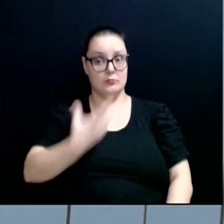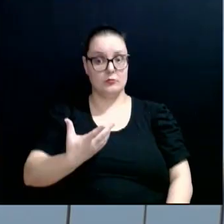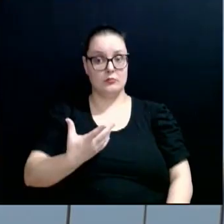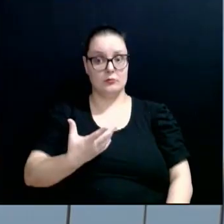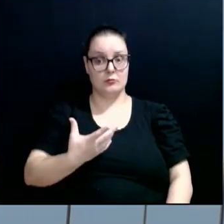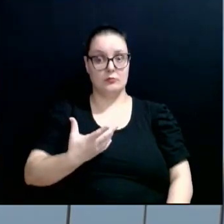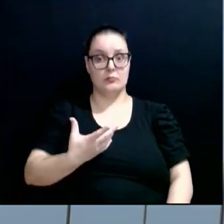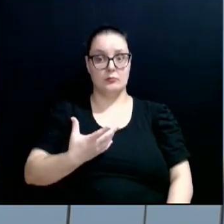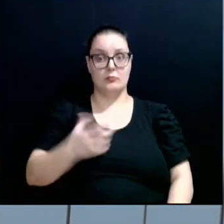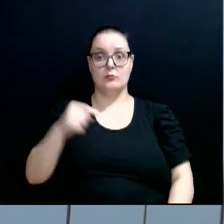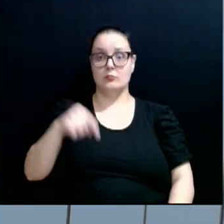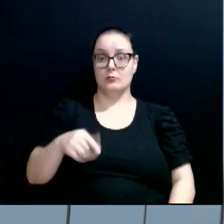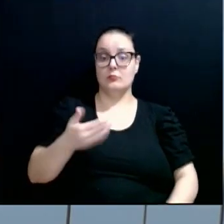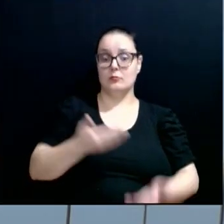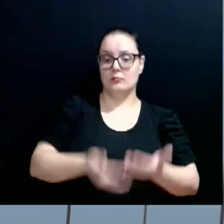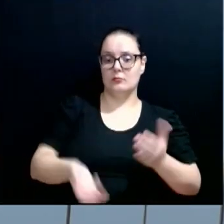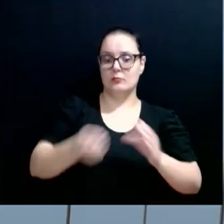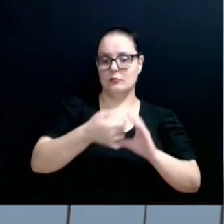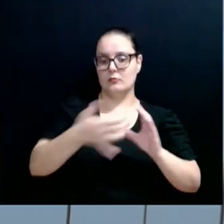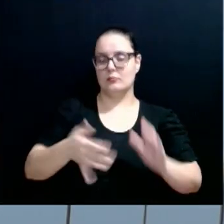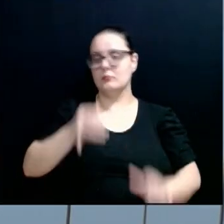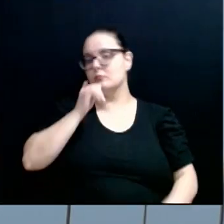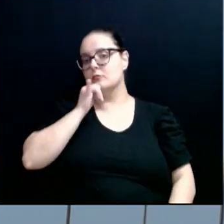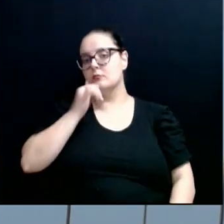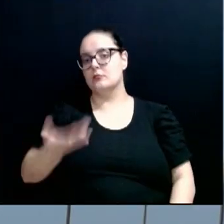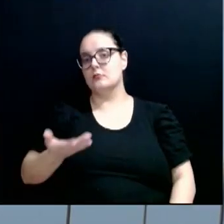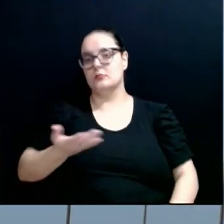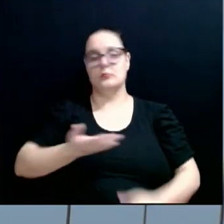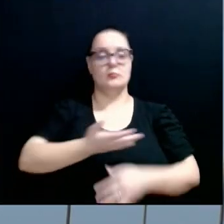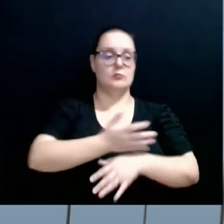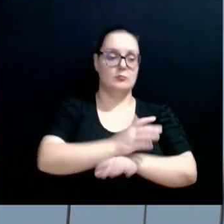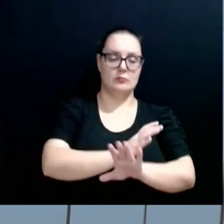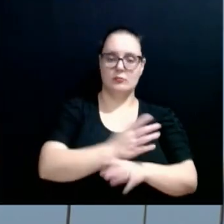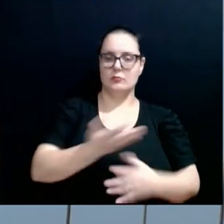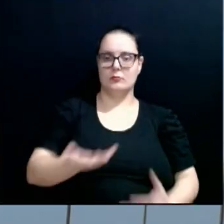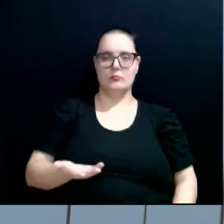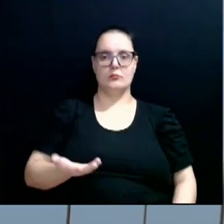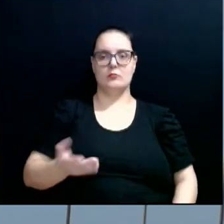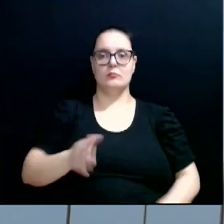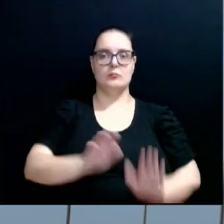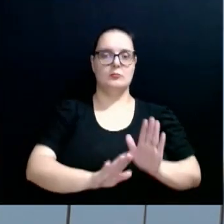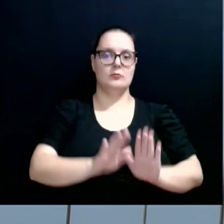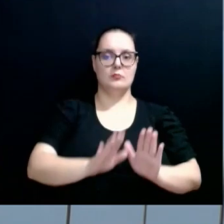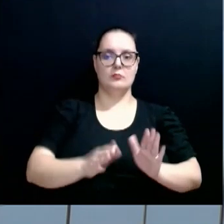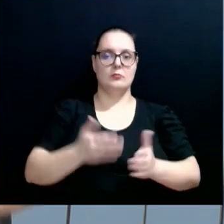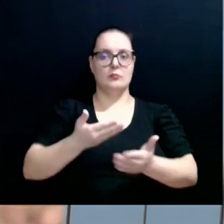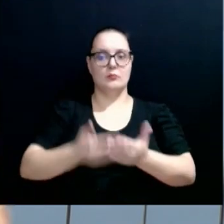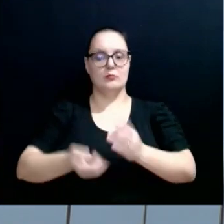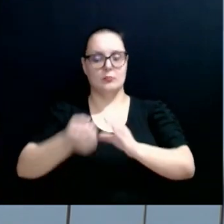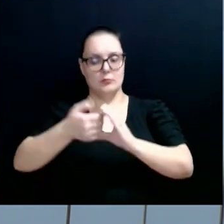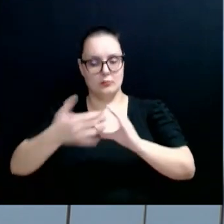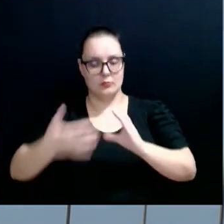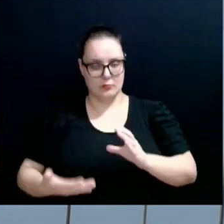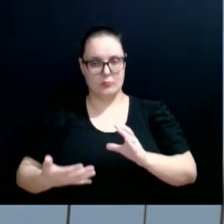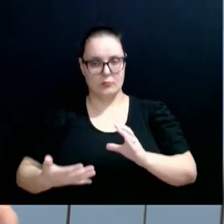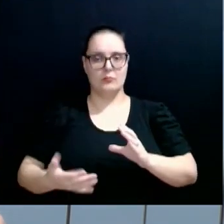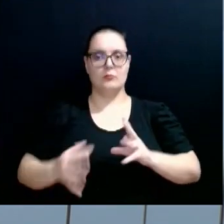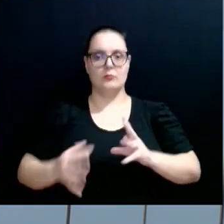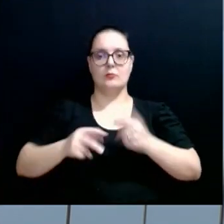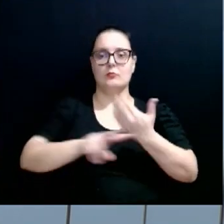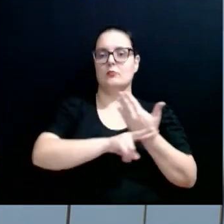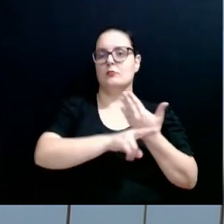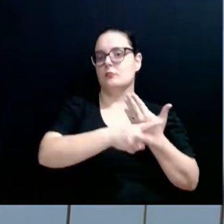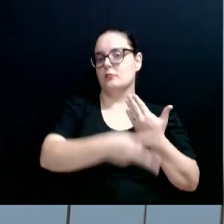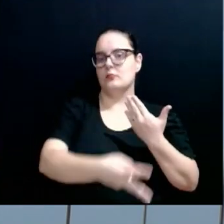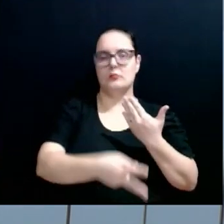descaracteriza, talvez o fato de ser deserta a licitação, descaracteriza toda a influência que a gente